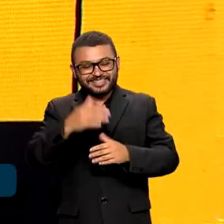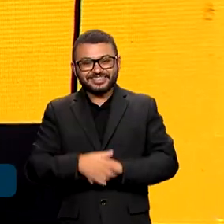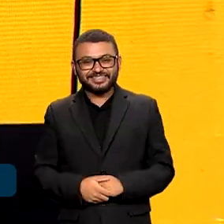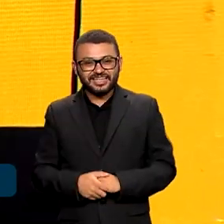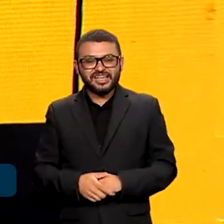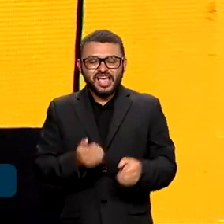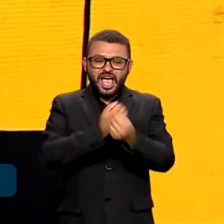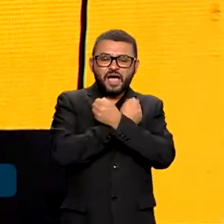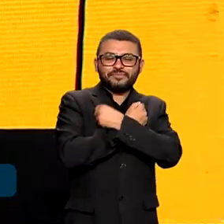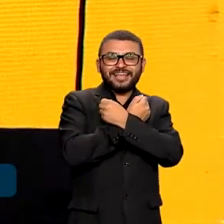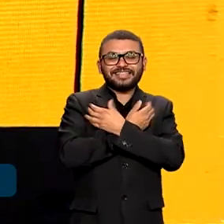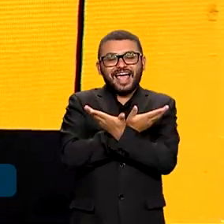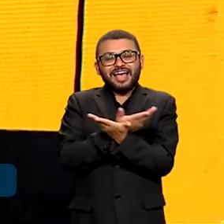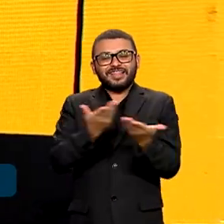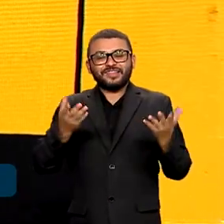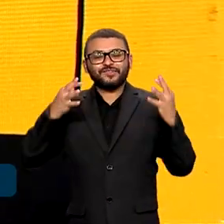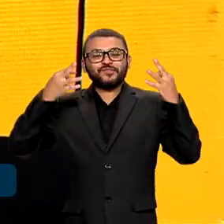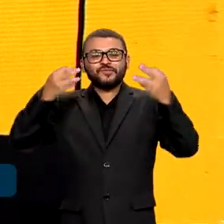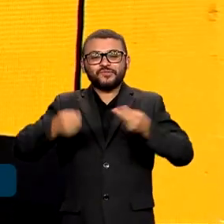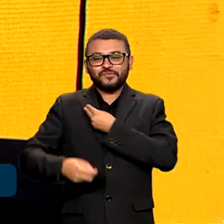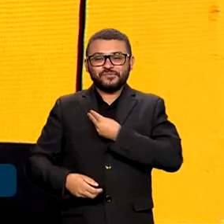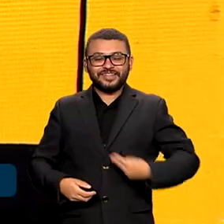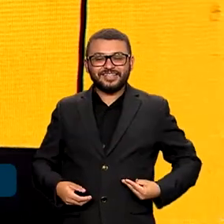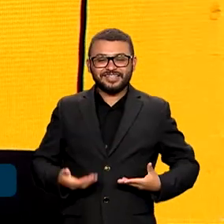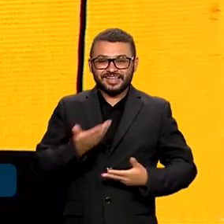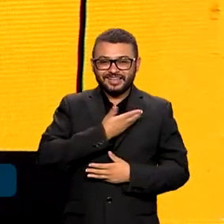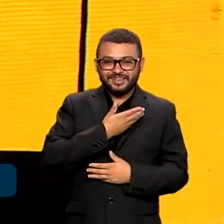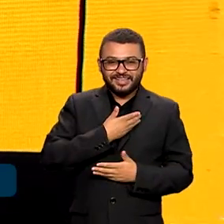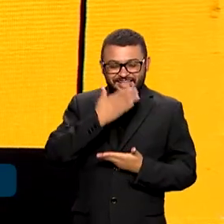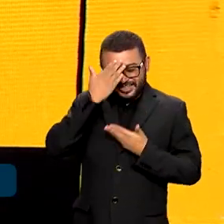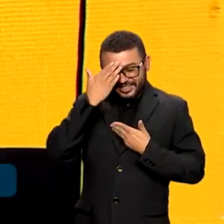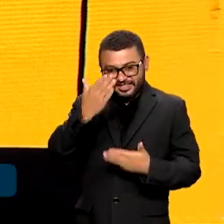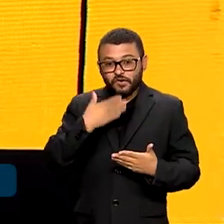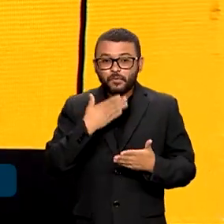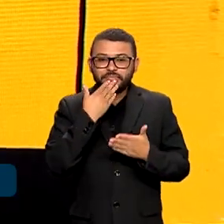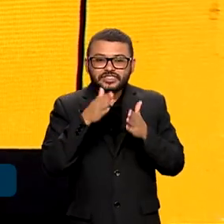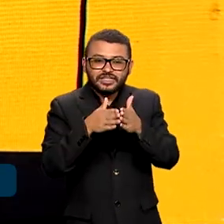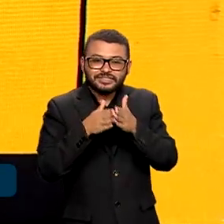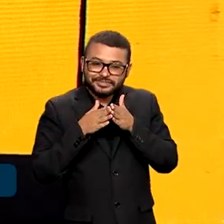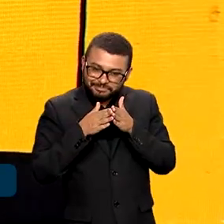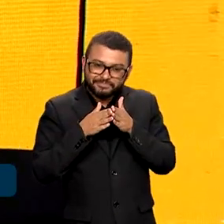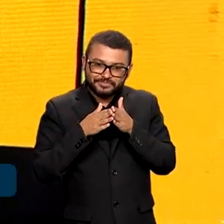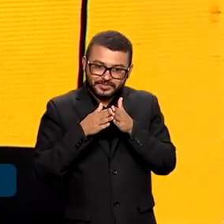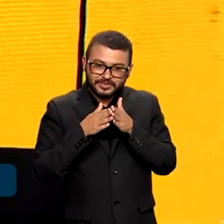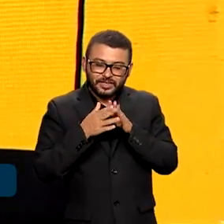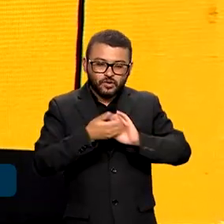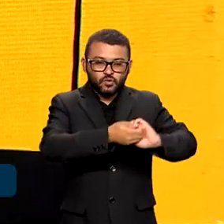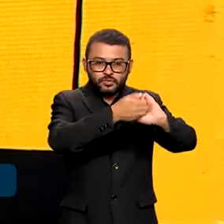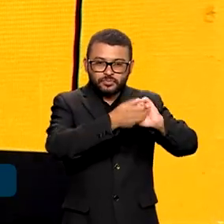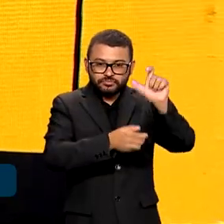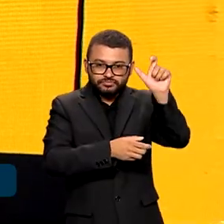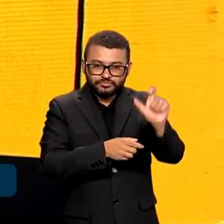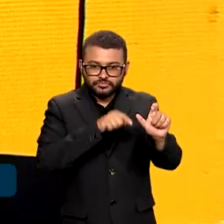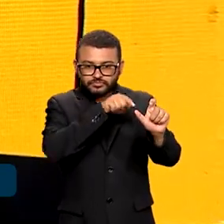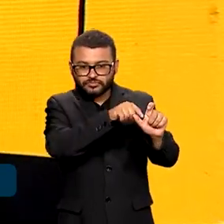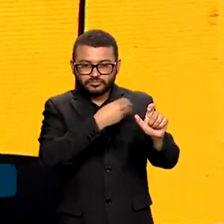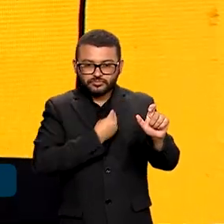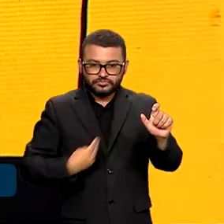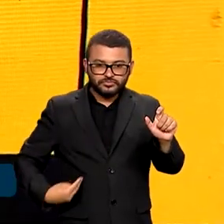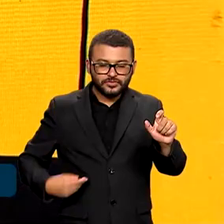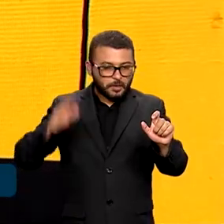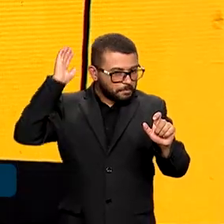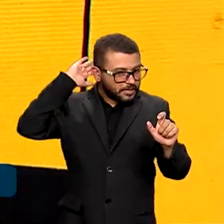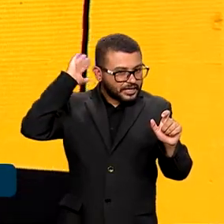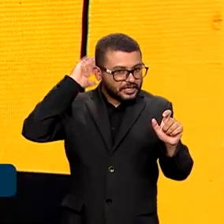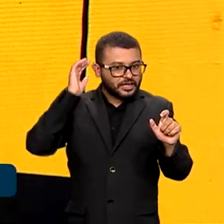os meus colegas ministros que estão aqui. E eu queria pedir licença a todos para cumprimentar no ministro